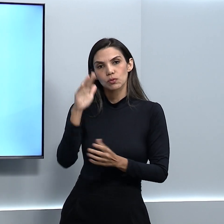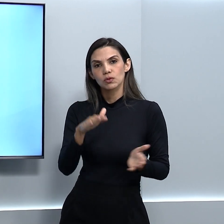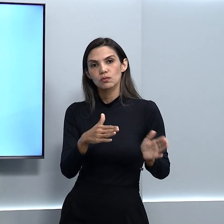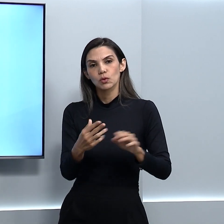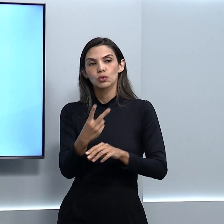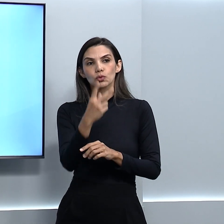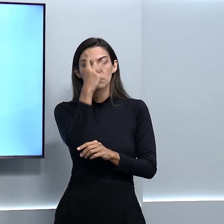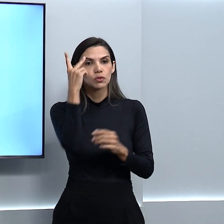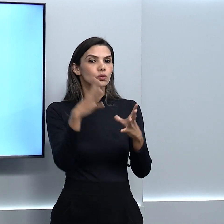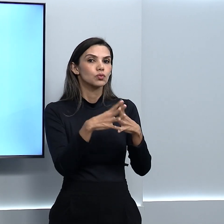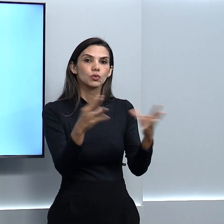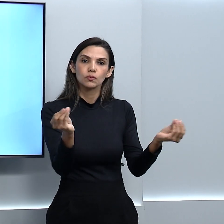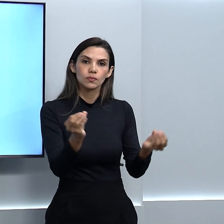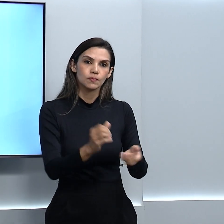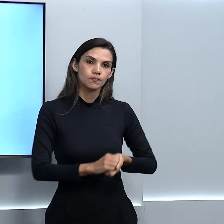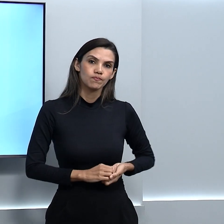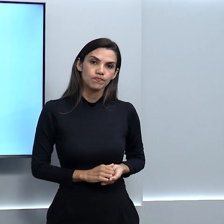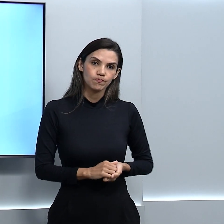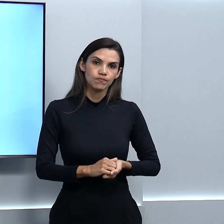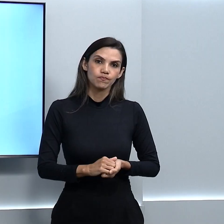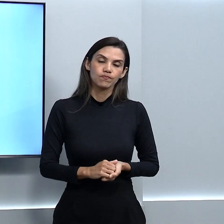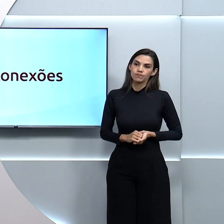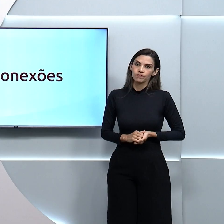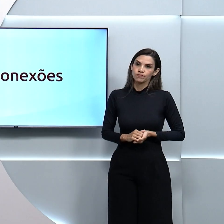e 2 desaparecimentos.